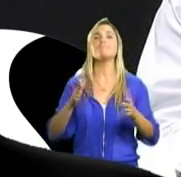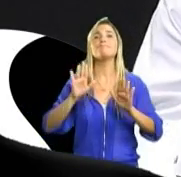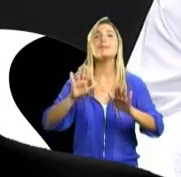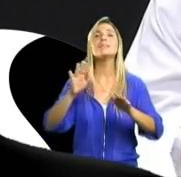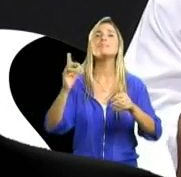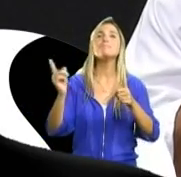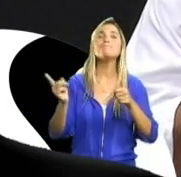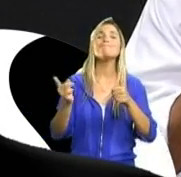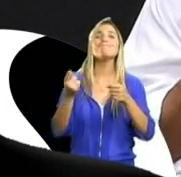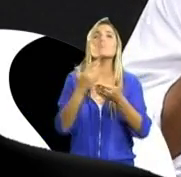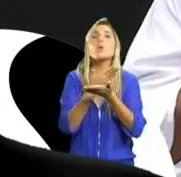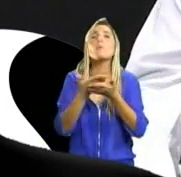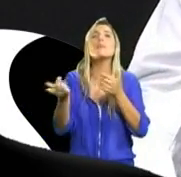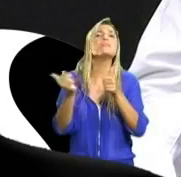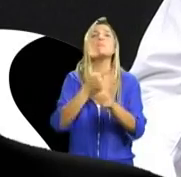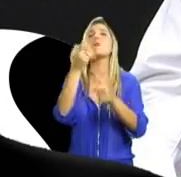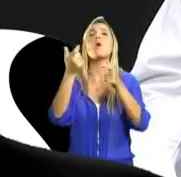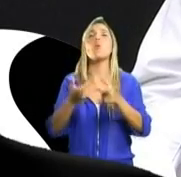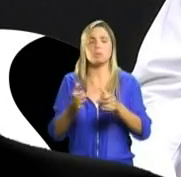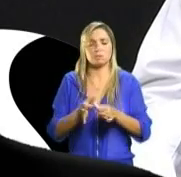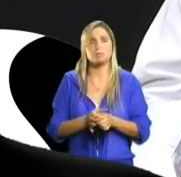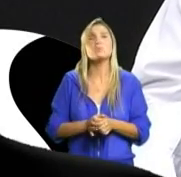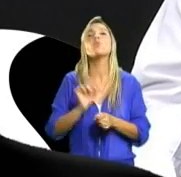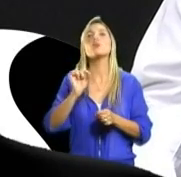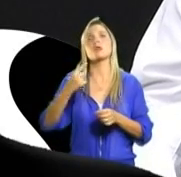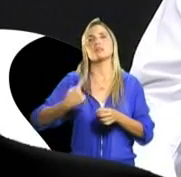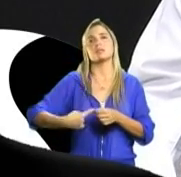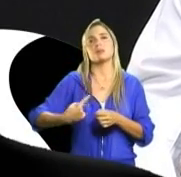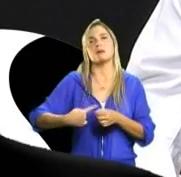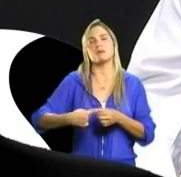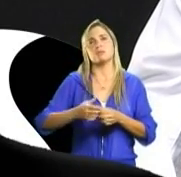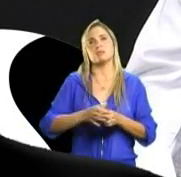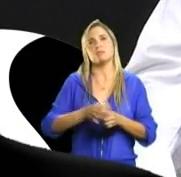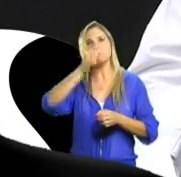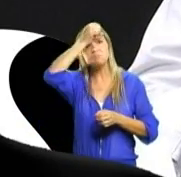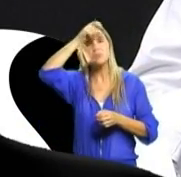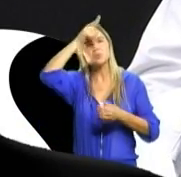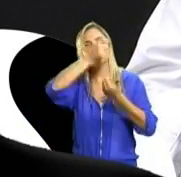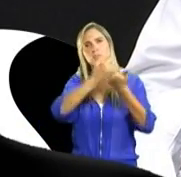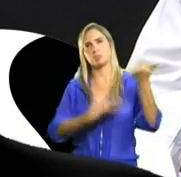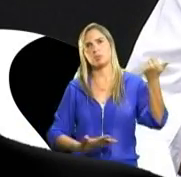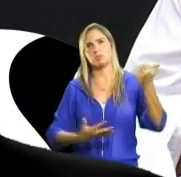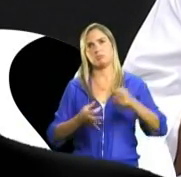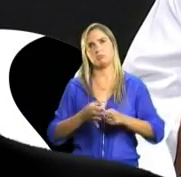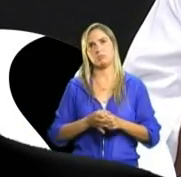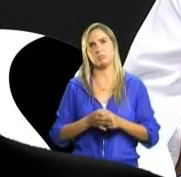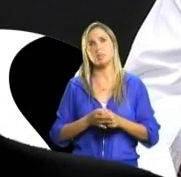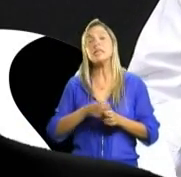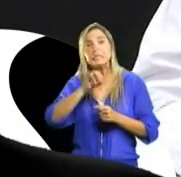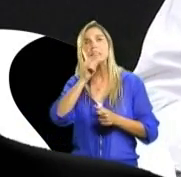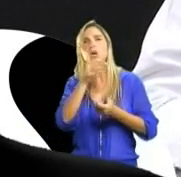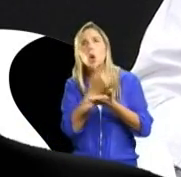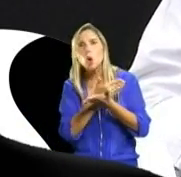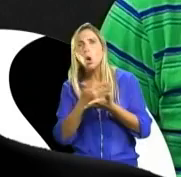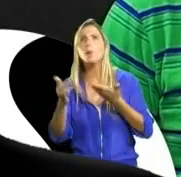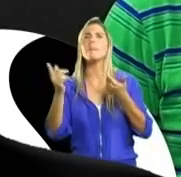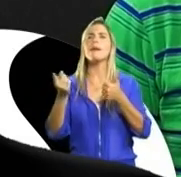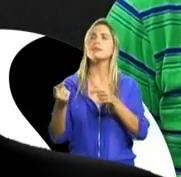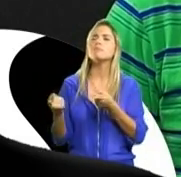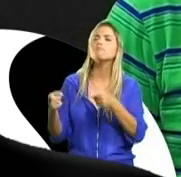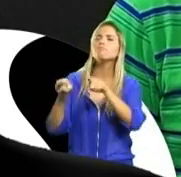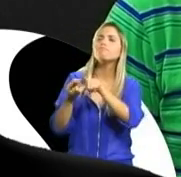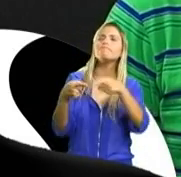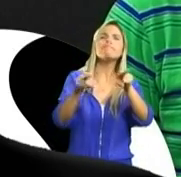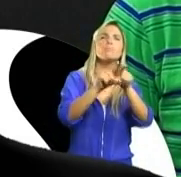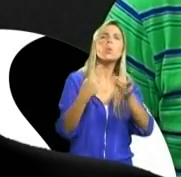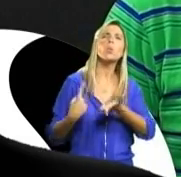âmbito municipal, que ela está mais próxima do sujeito nesse aspecto, né? Então, quaisquer políticas que estabeleçam coparcerias, e a relação